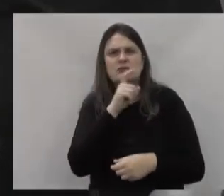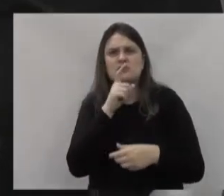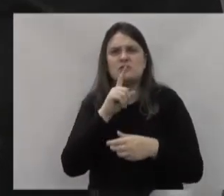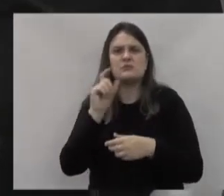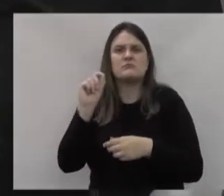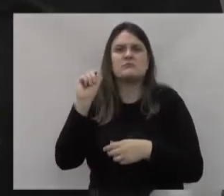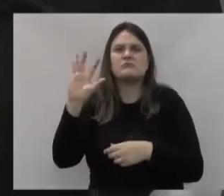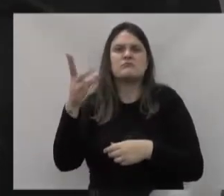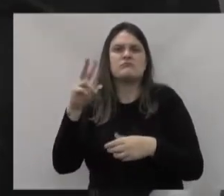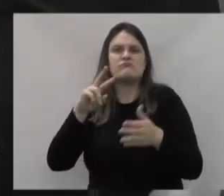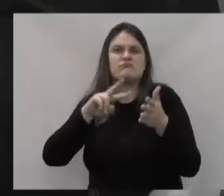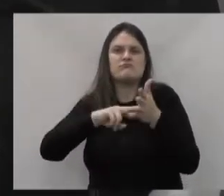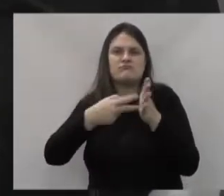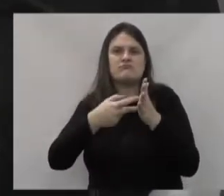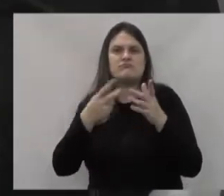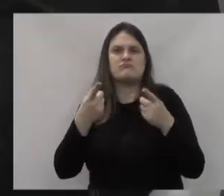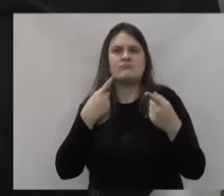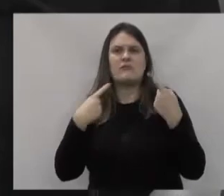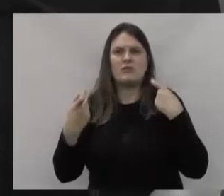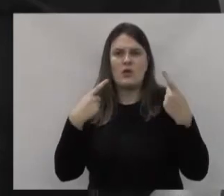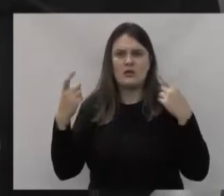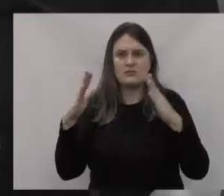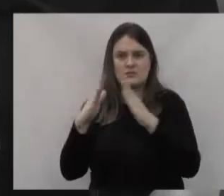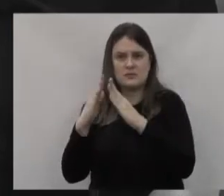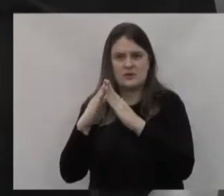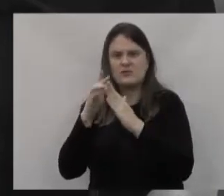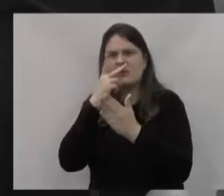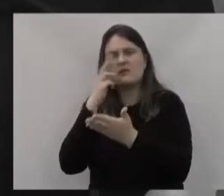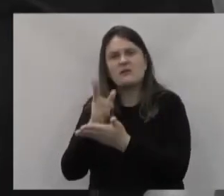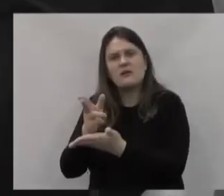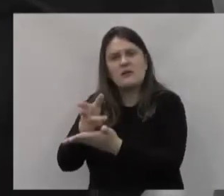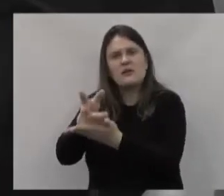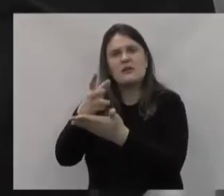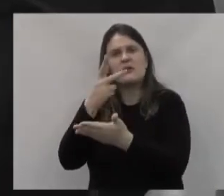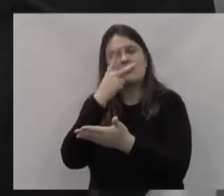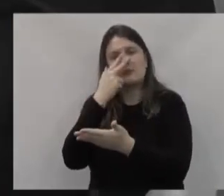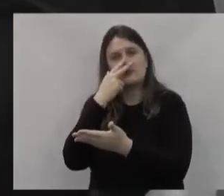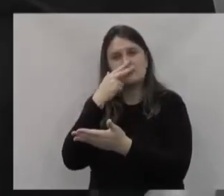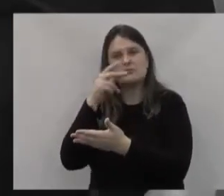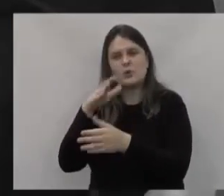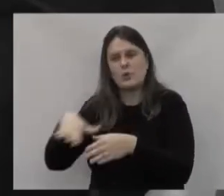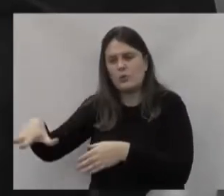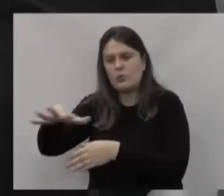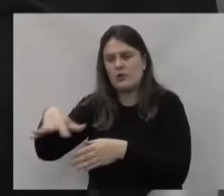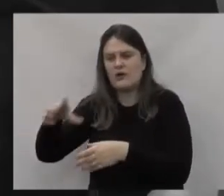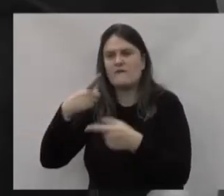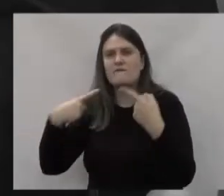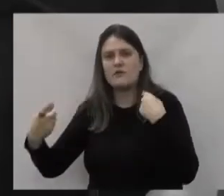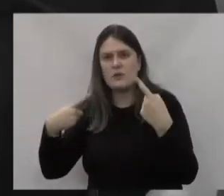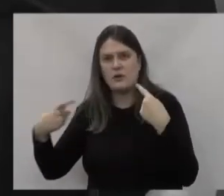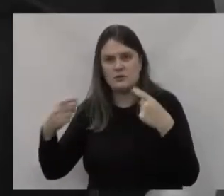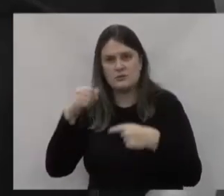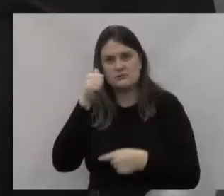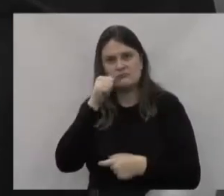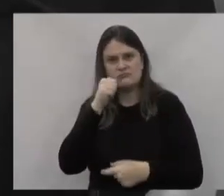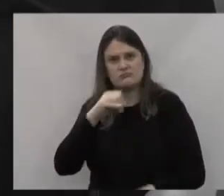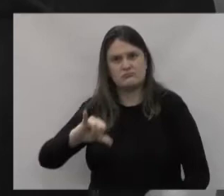violência doméstica e que acabam perpetuando e reforçando esse ambiente violento que essa mulher